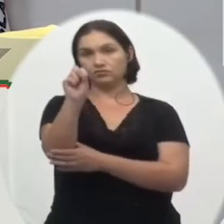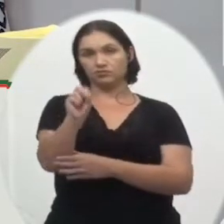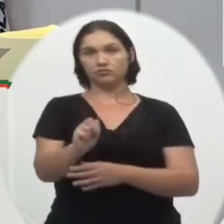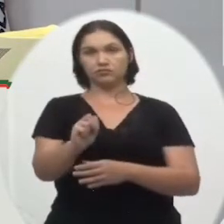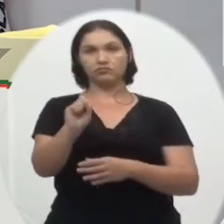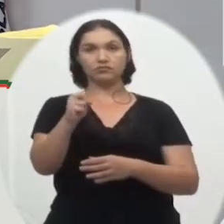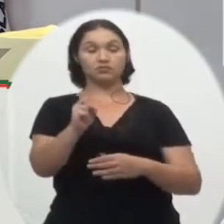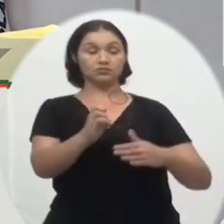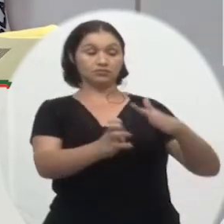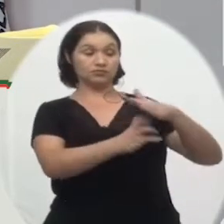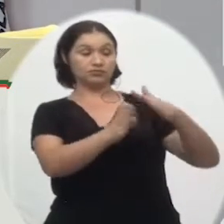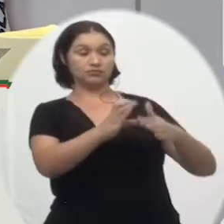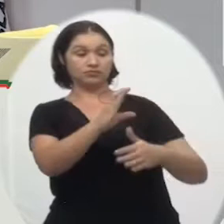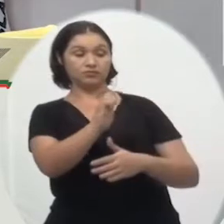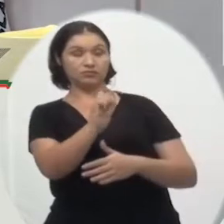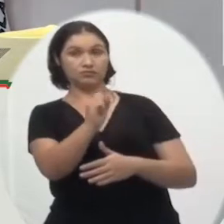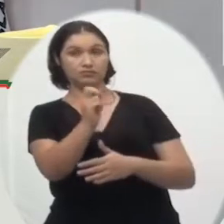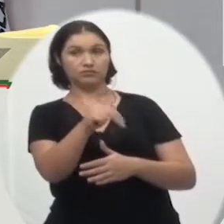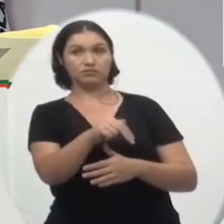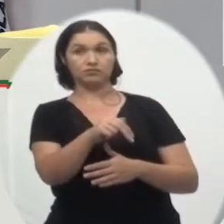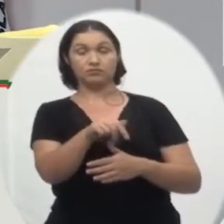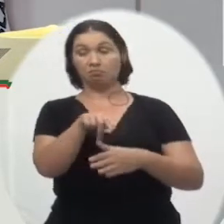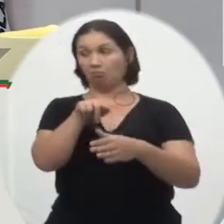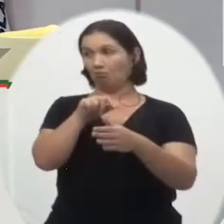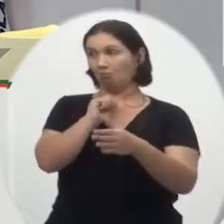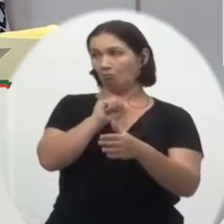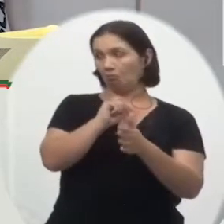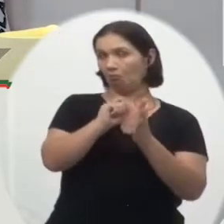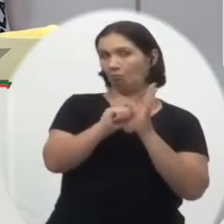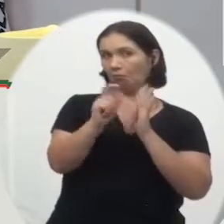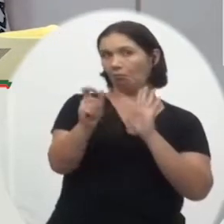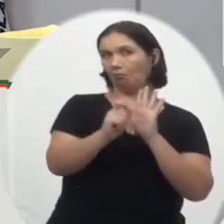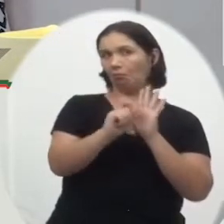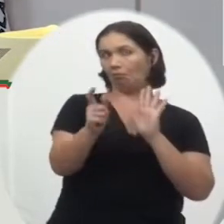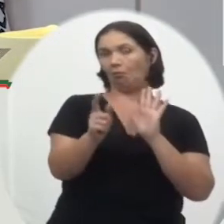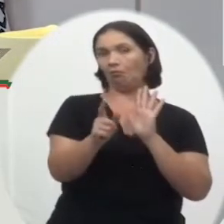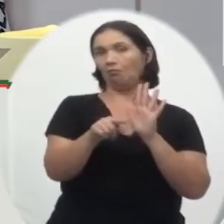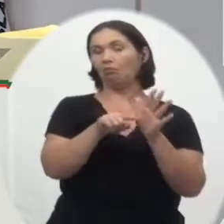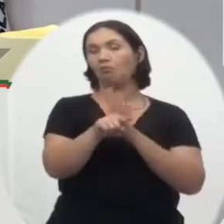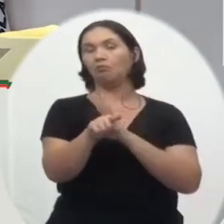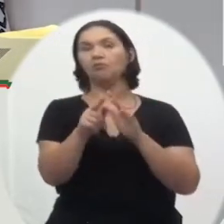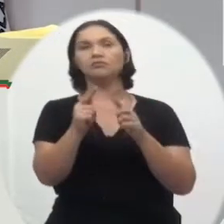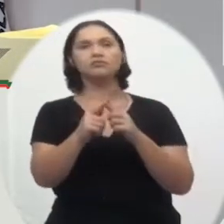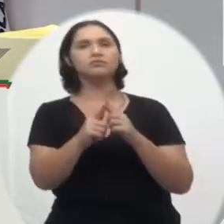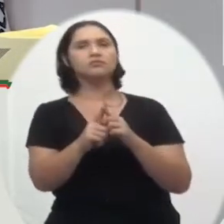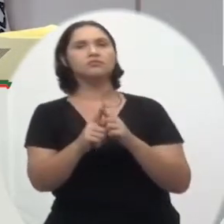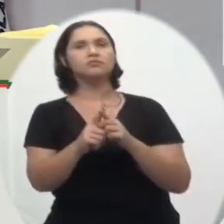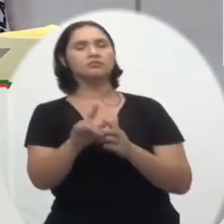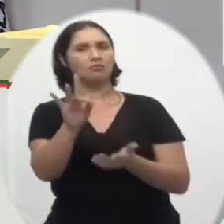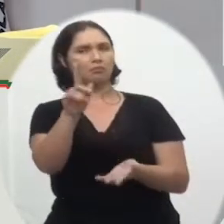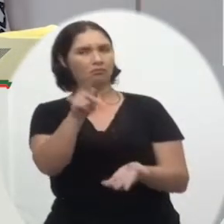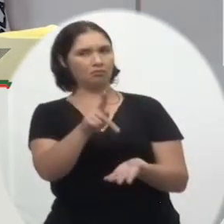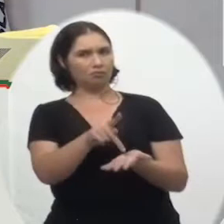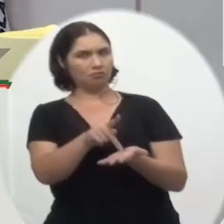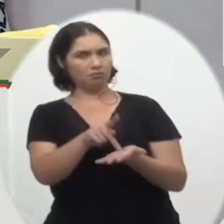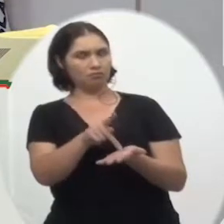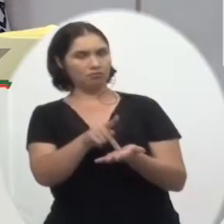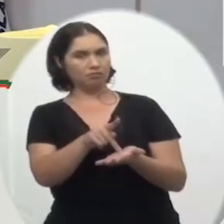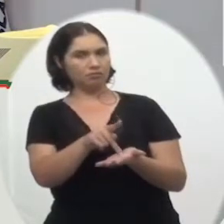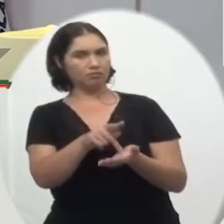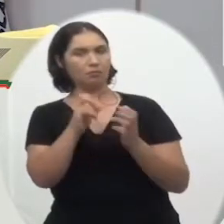da Casan, da prestadora de serviço, quanto à sua legitimidade, haja vista a mesma prestar